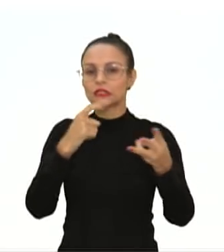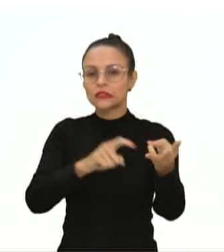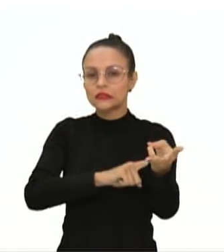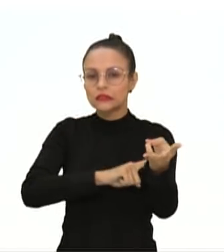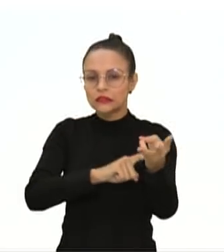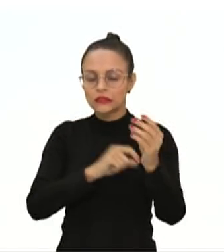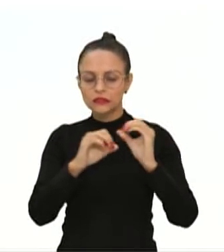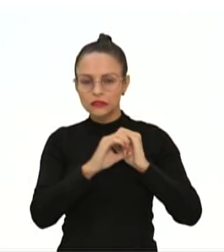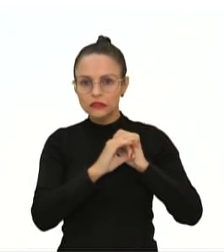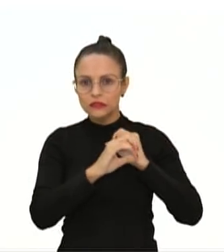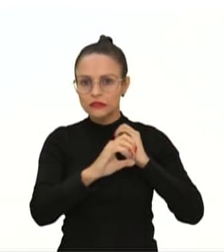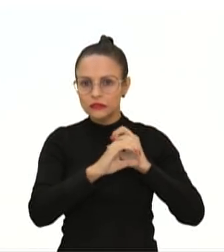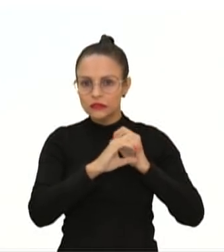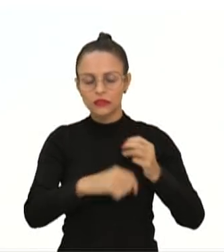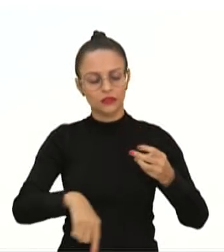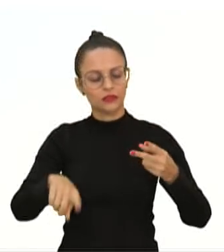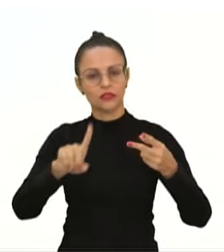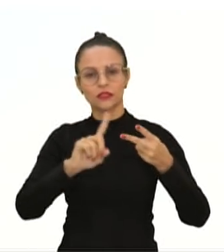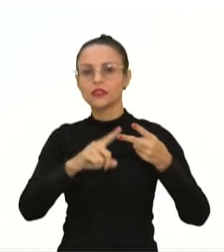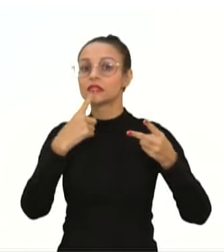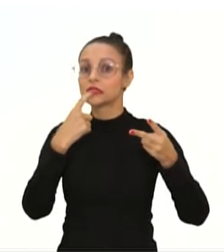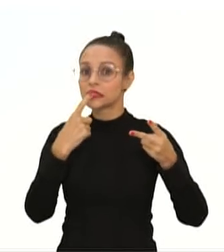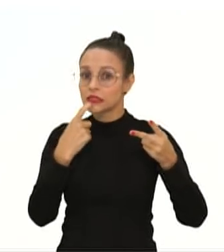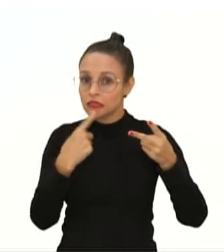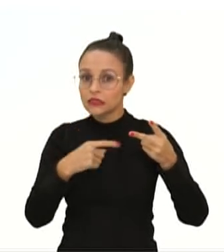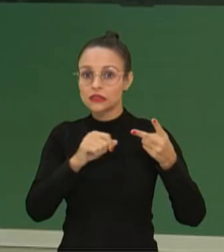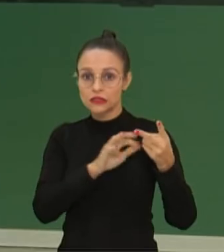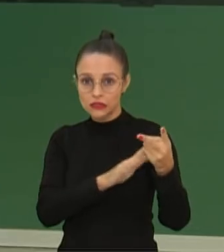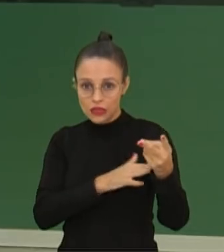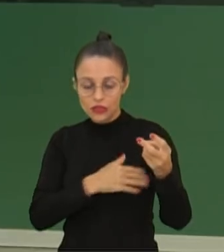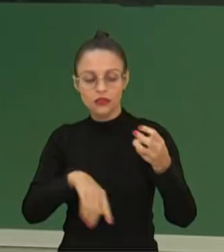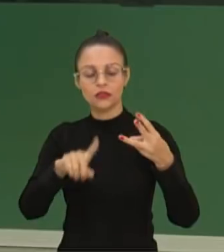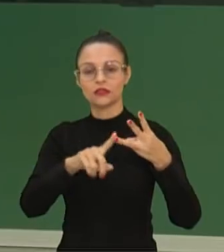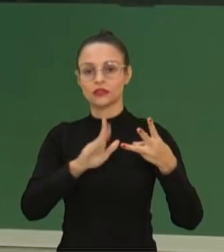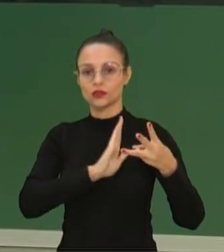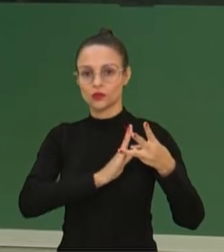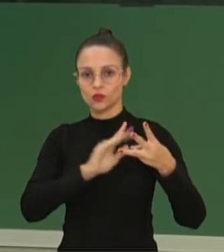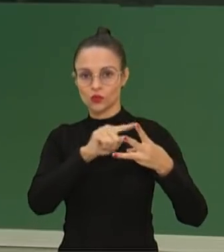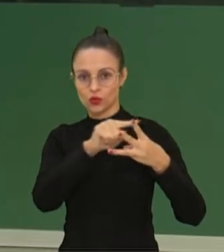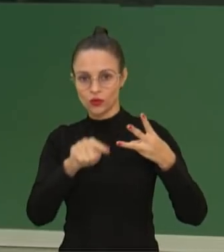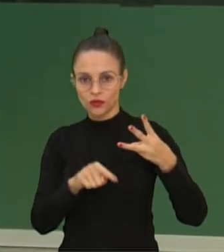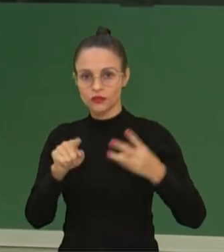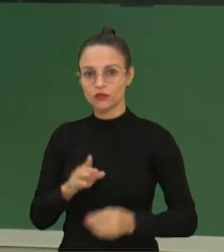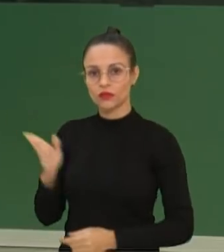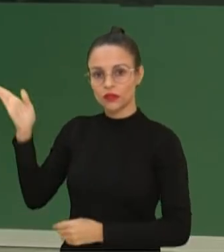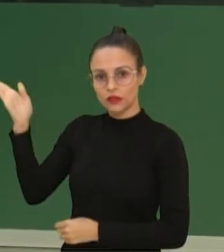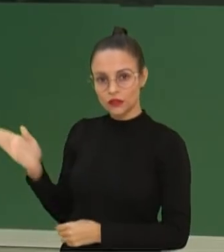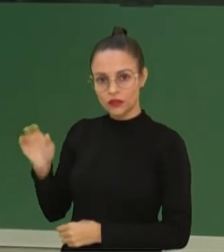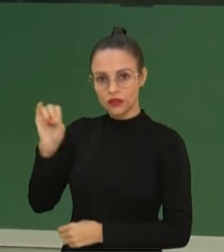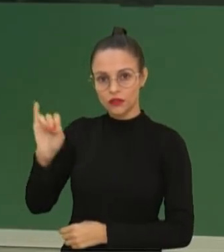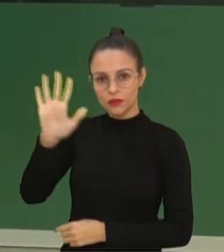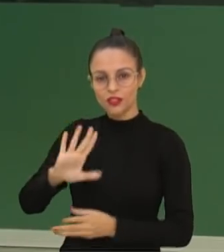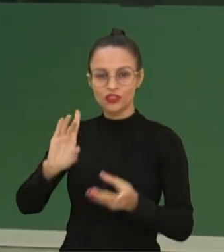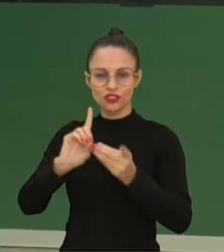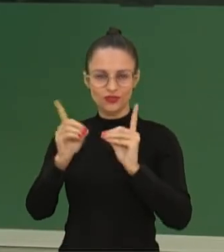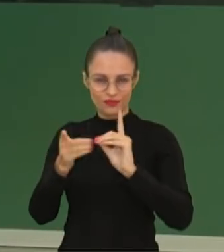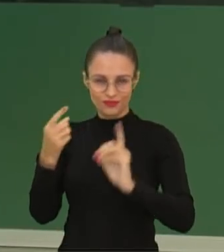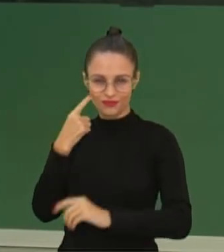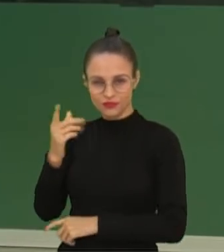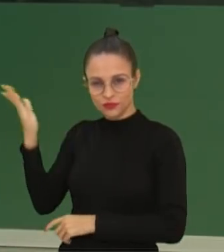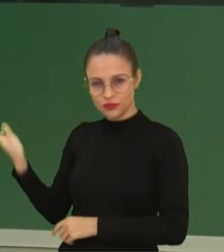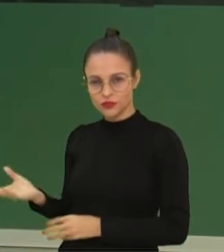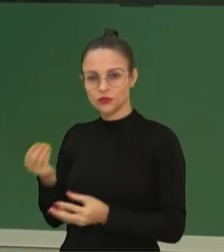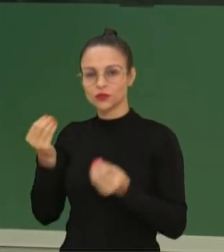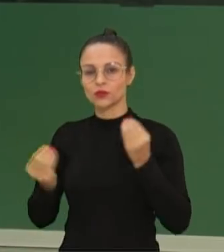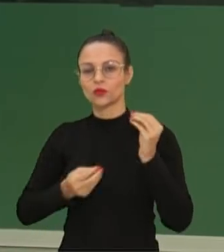sanguíneos, o sangue e o coração. Então, esta imagem aqui é a representação didática do nosso